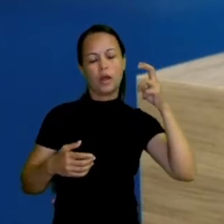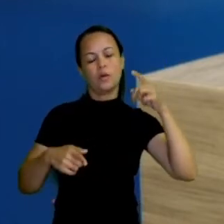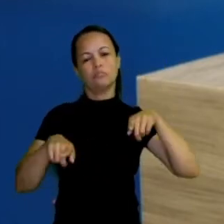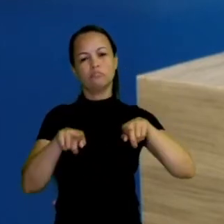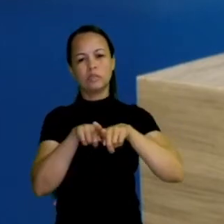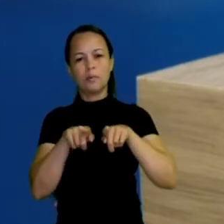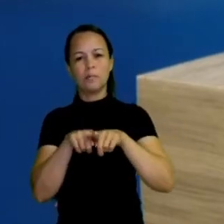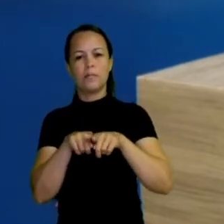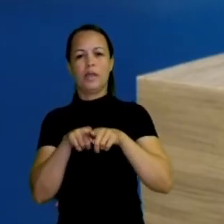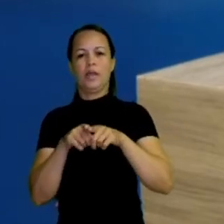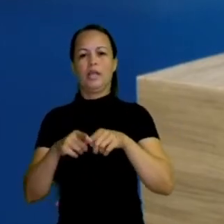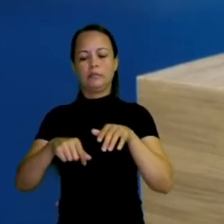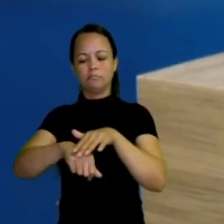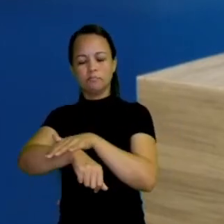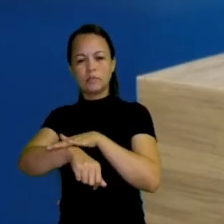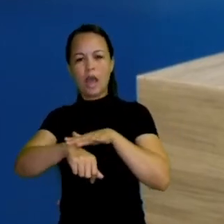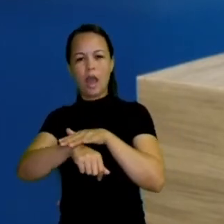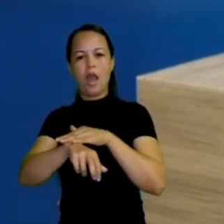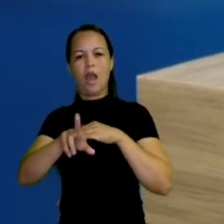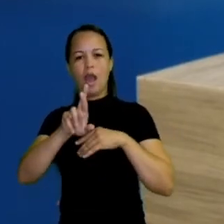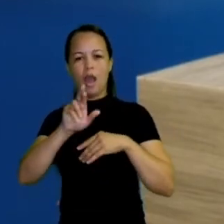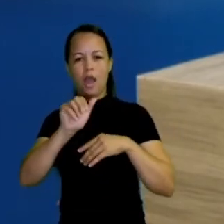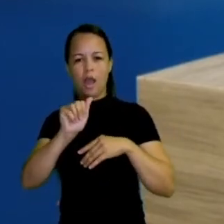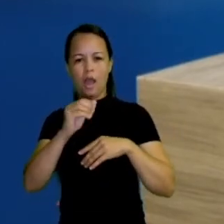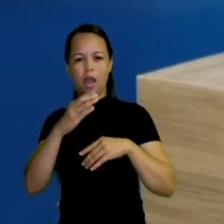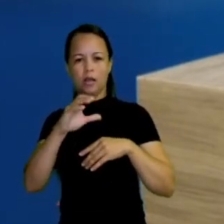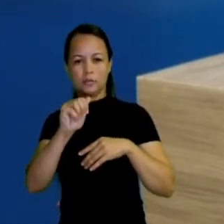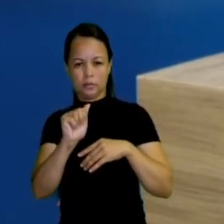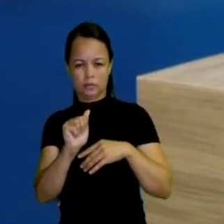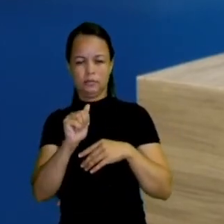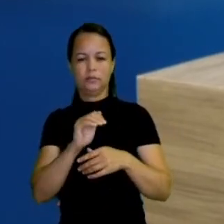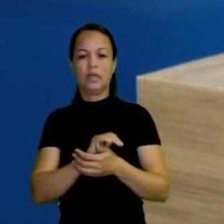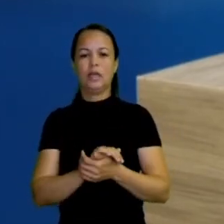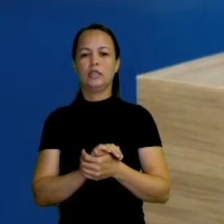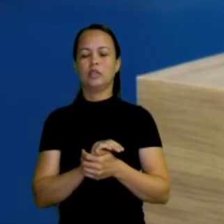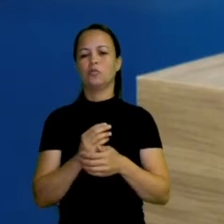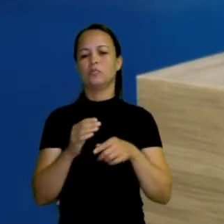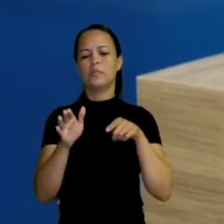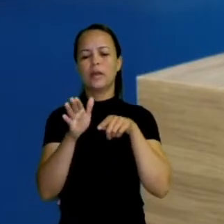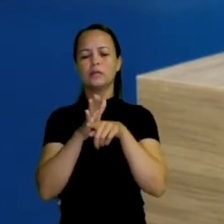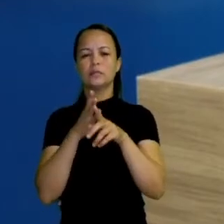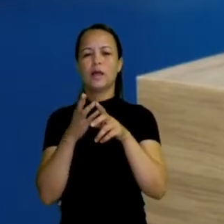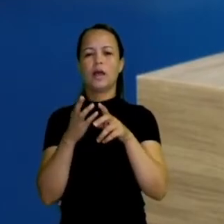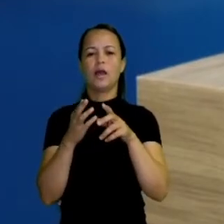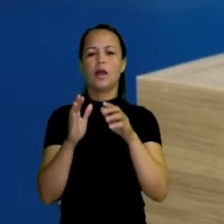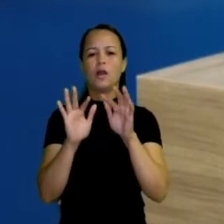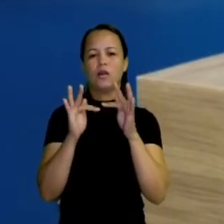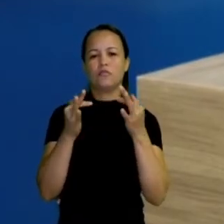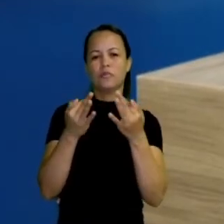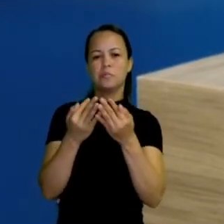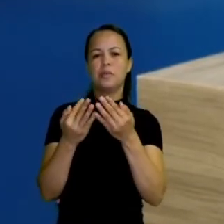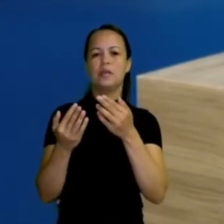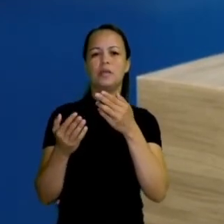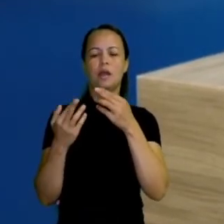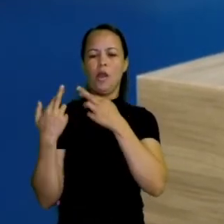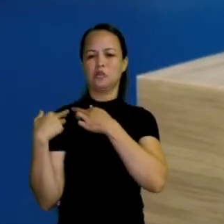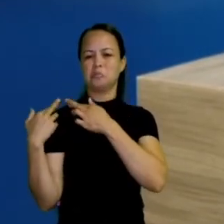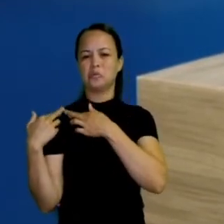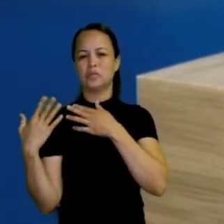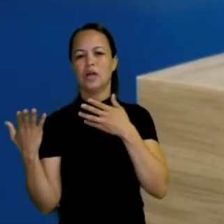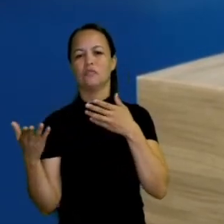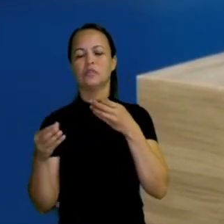raças. Então, vocês podem construir junto com algum responsável, com o pai, com a mãe, esses conceitos de criar essa